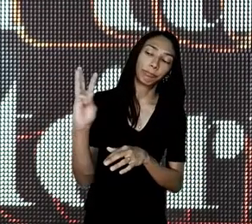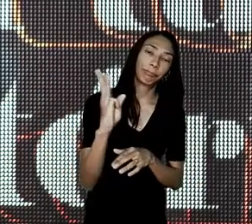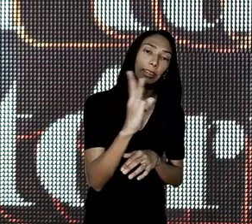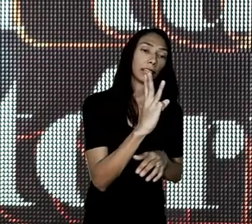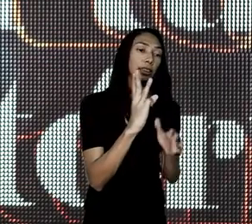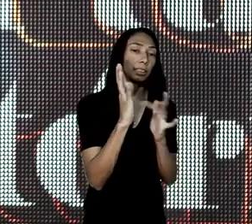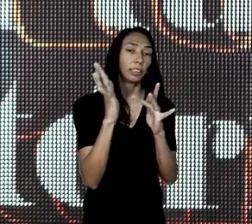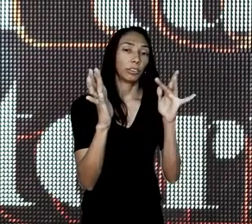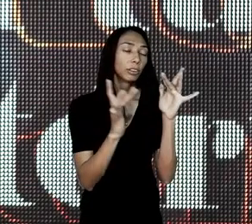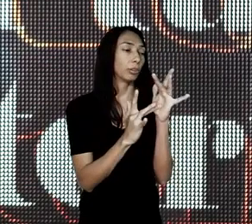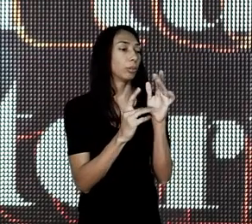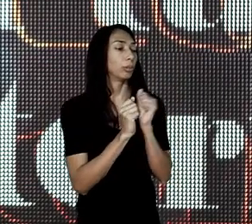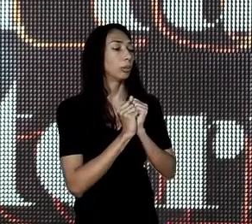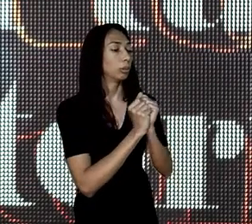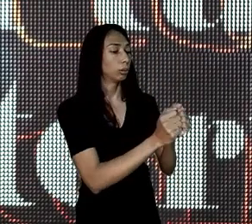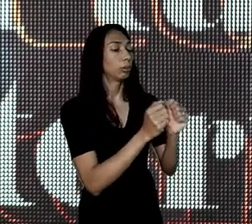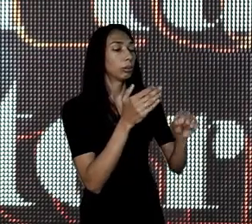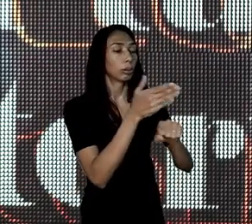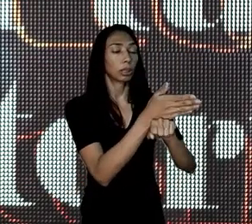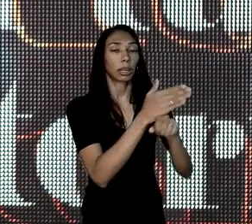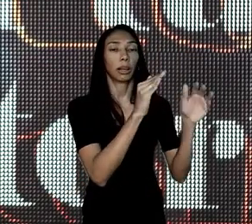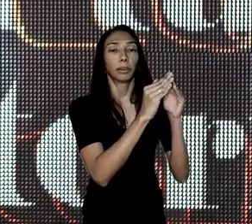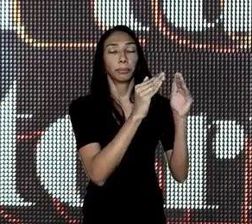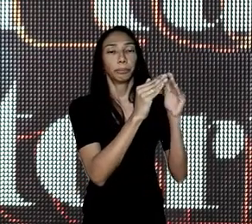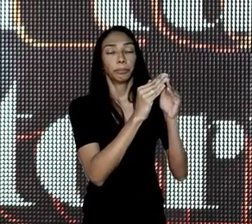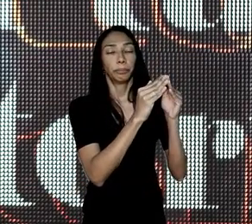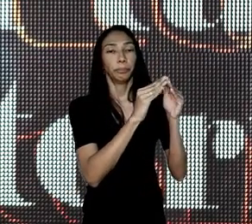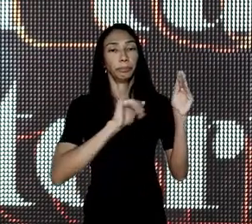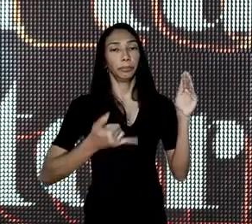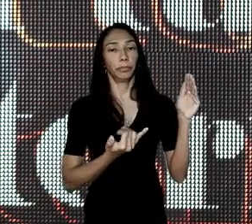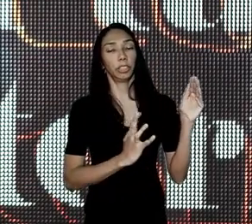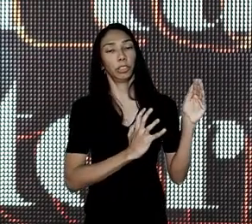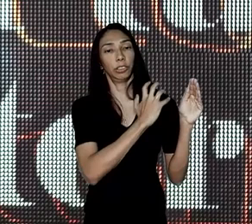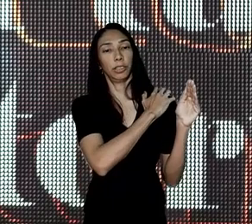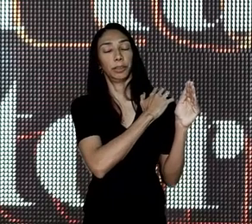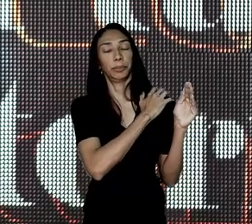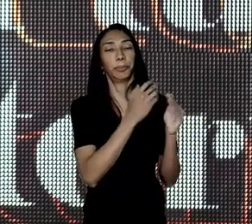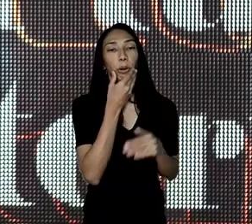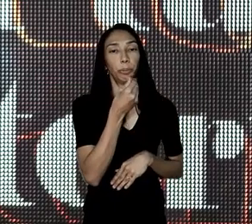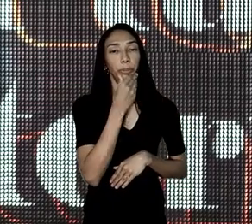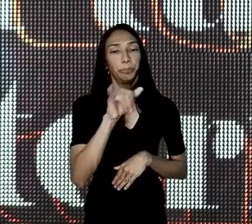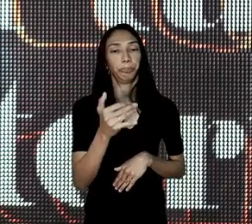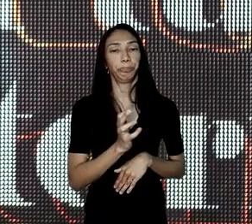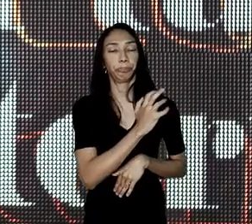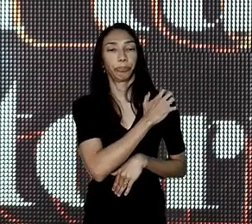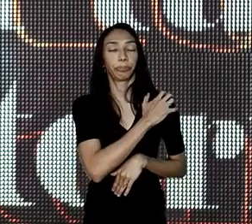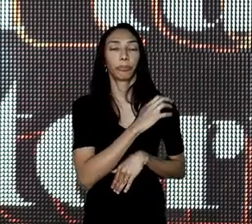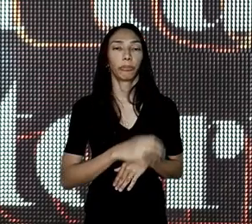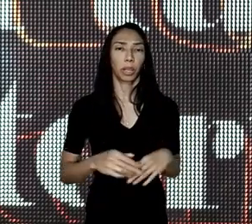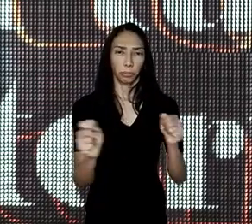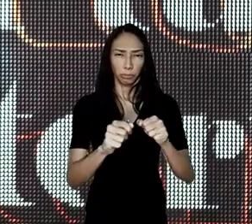E ele entra junto com o pai, com a mãe, para dentro da casa. E eu preciso te dizer isso.